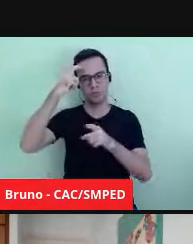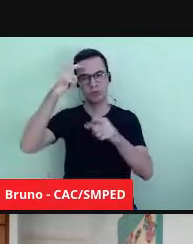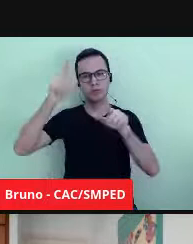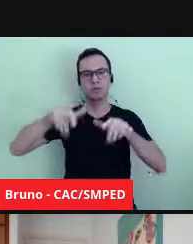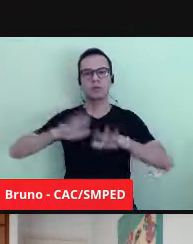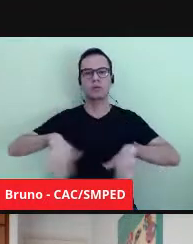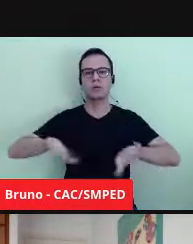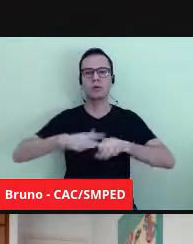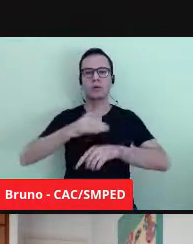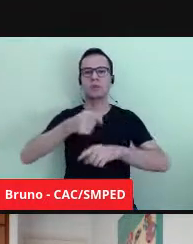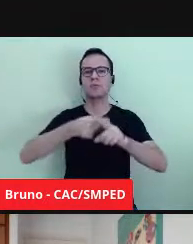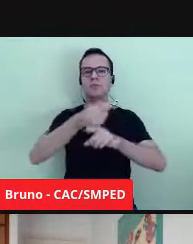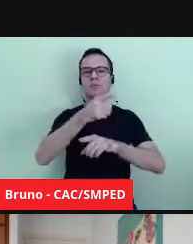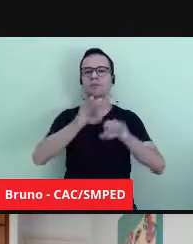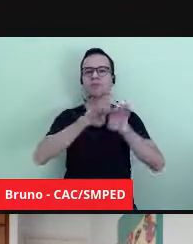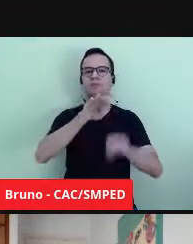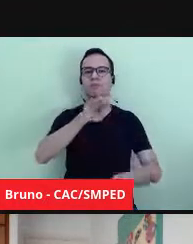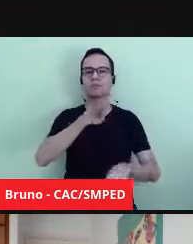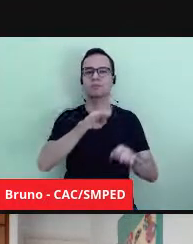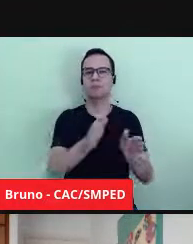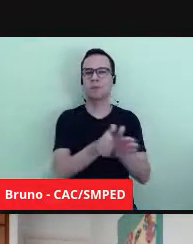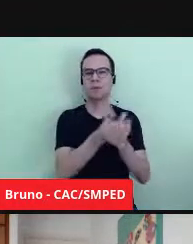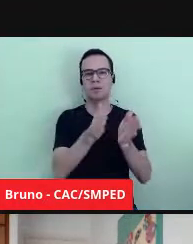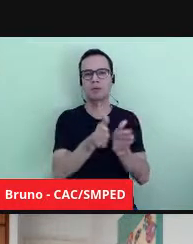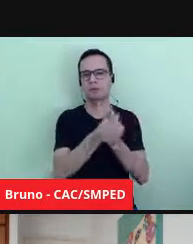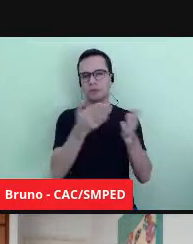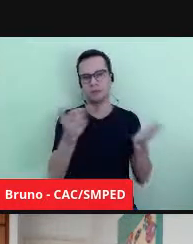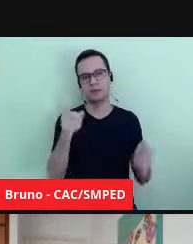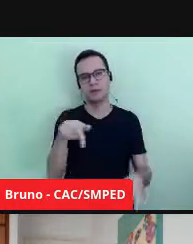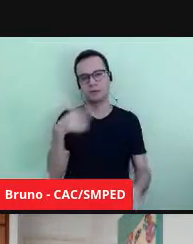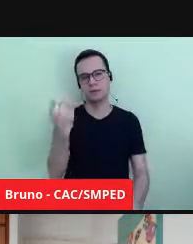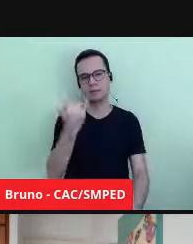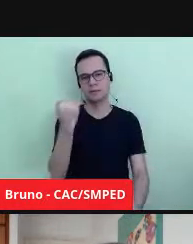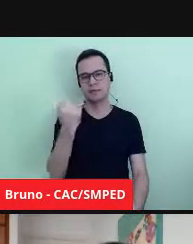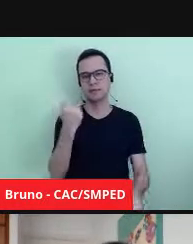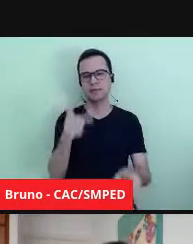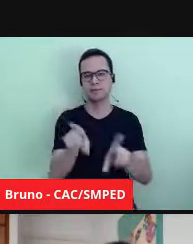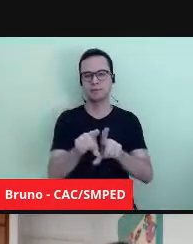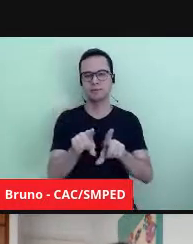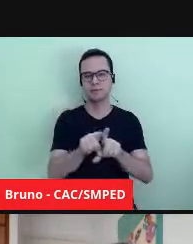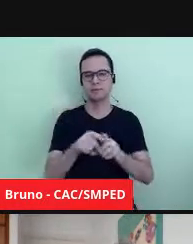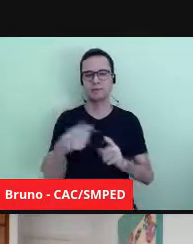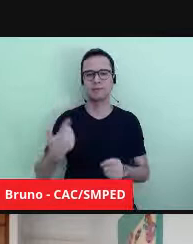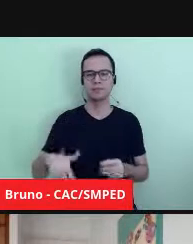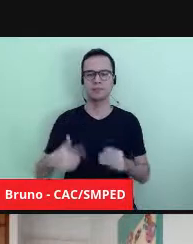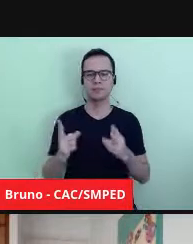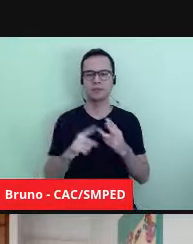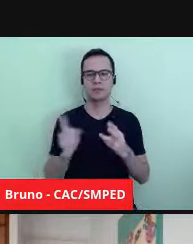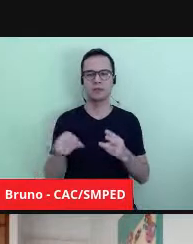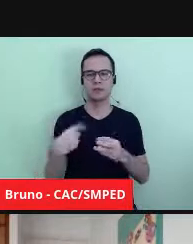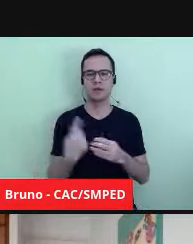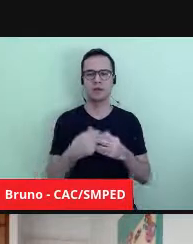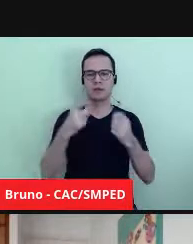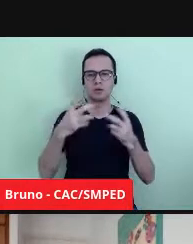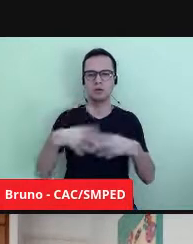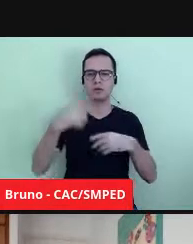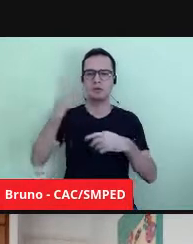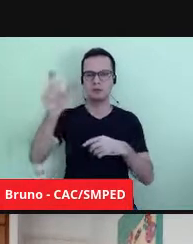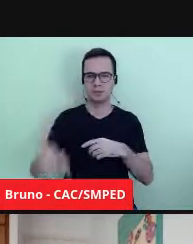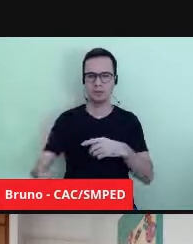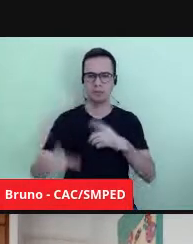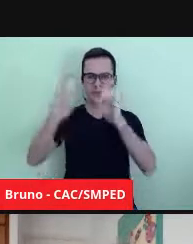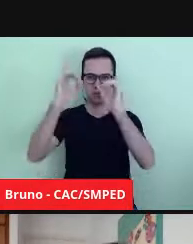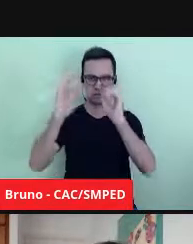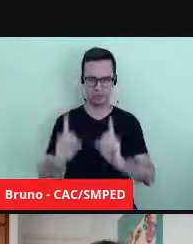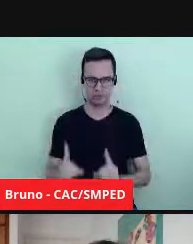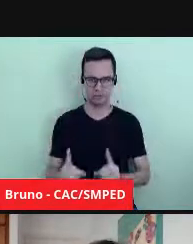marcados pela desigualdade, né? Isso é uma coisa super importante também. E quando a gente está falando das pessoas com deficiência, né?